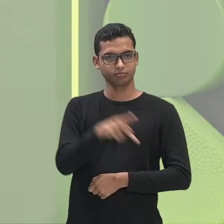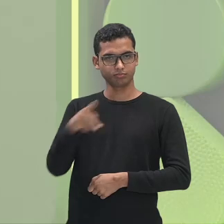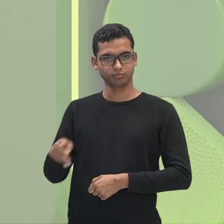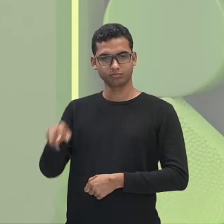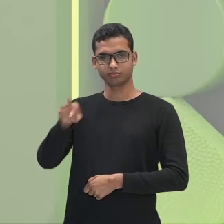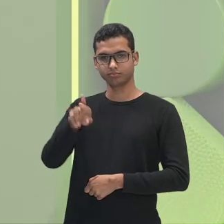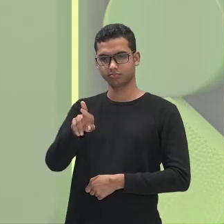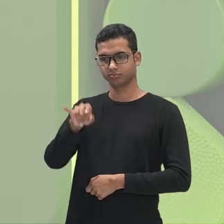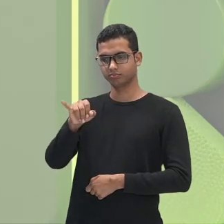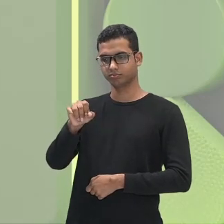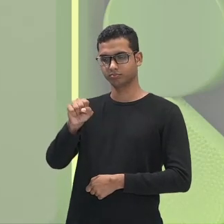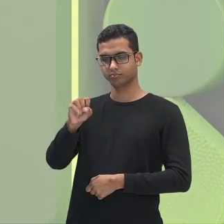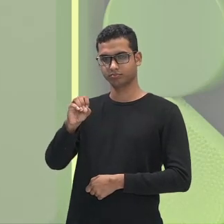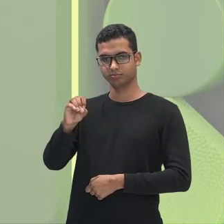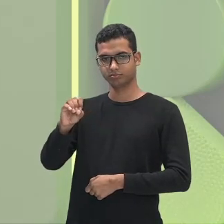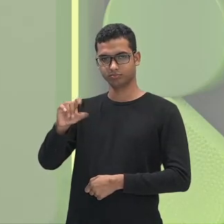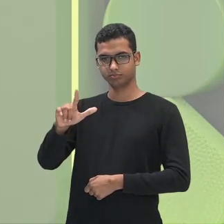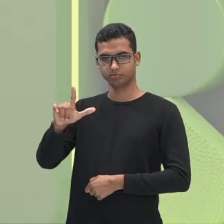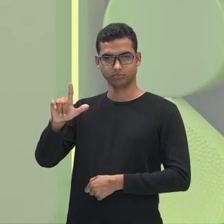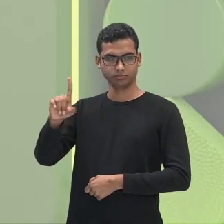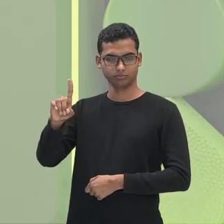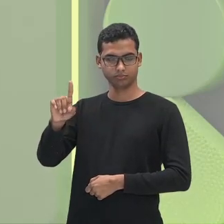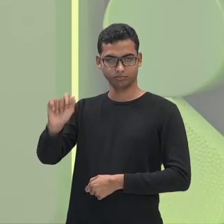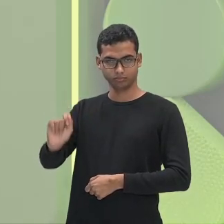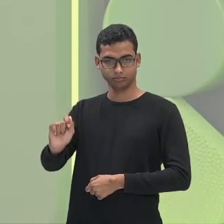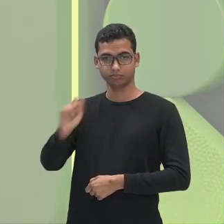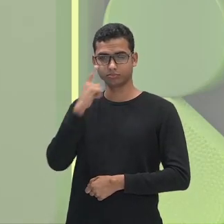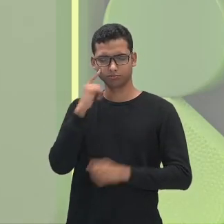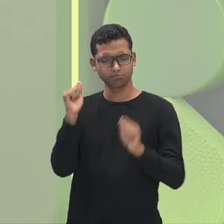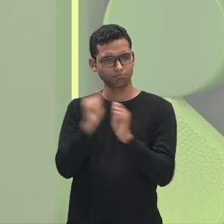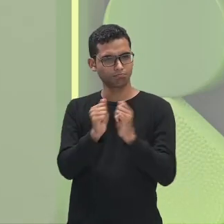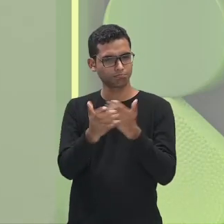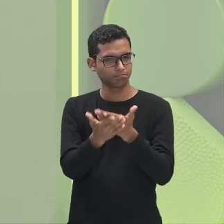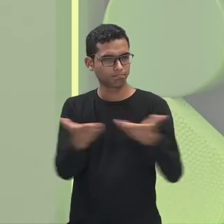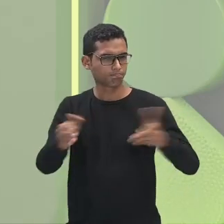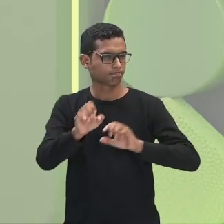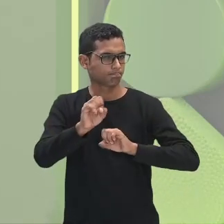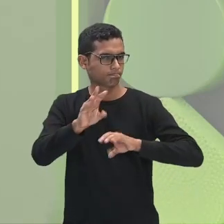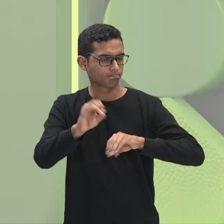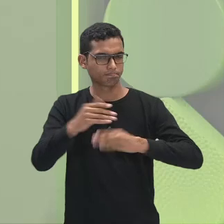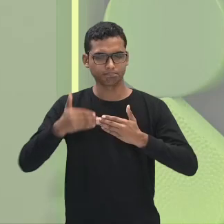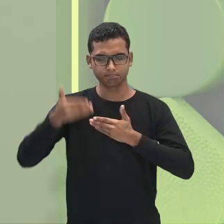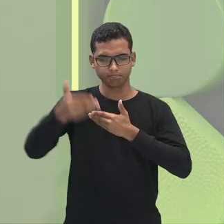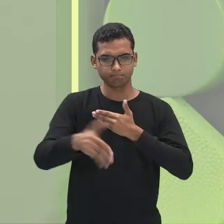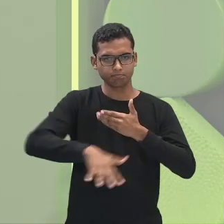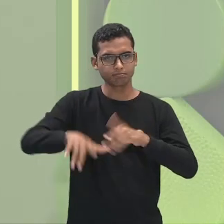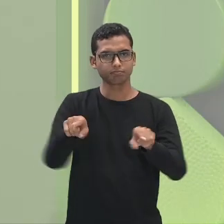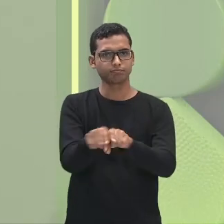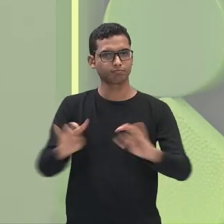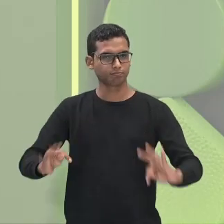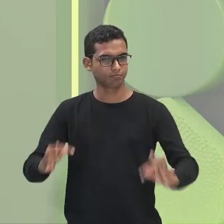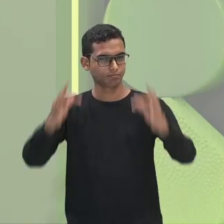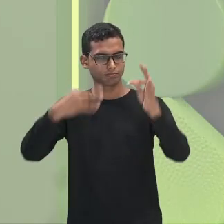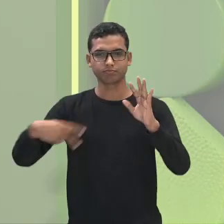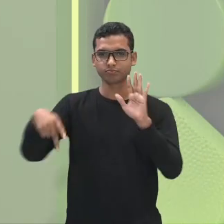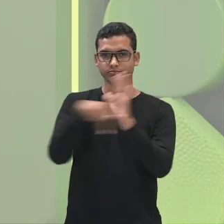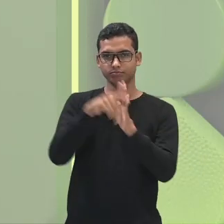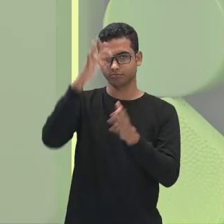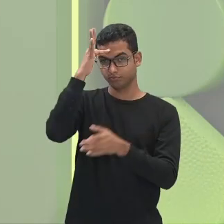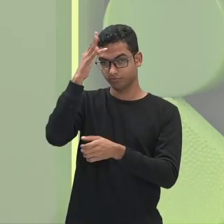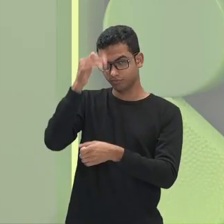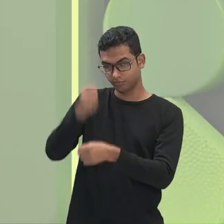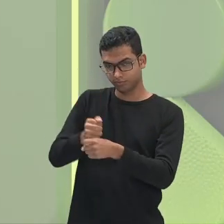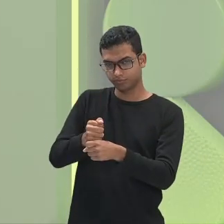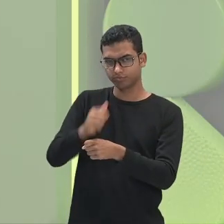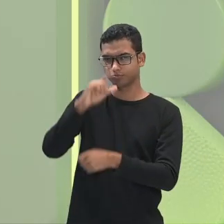Risolda Farias e estarei com vocês com mais um avanço tecnológico da física. Acredito